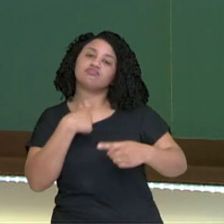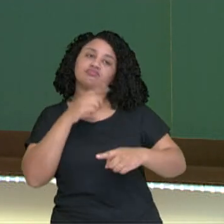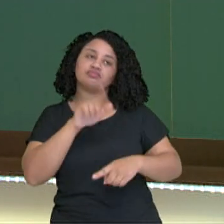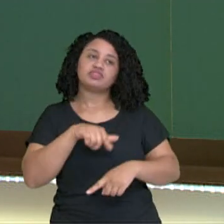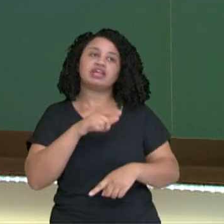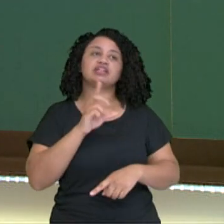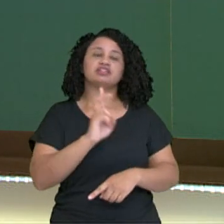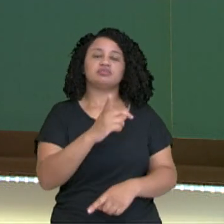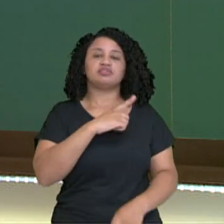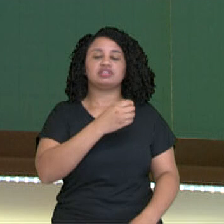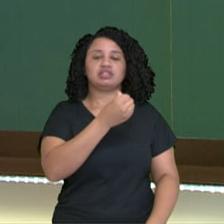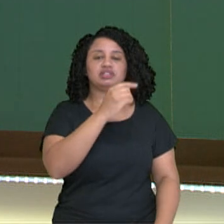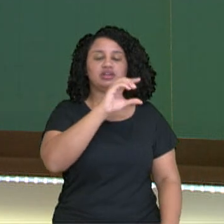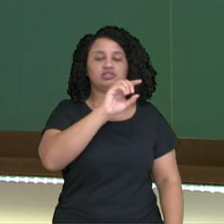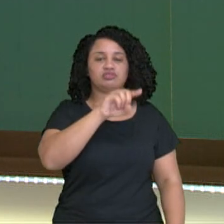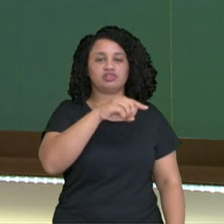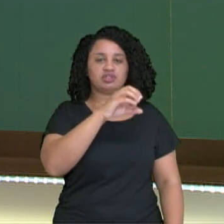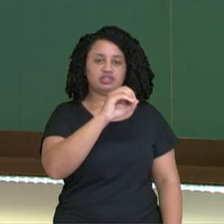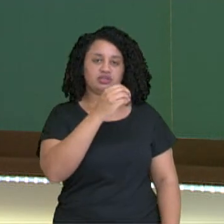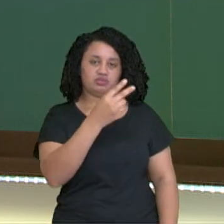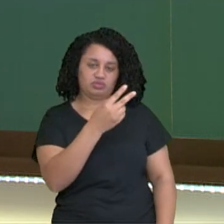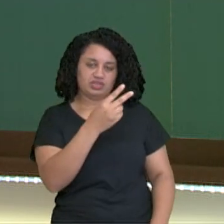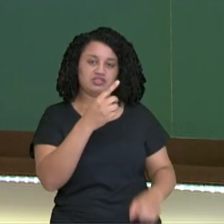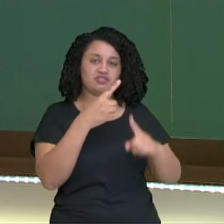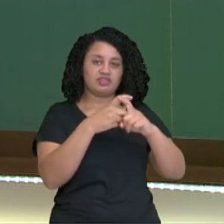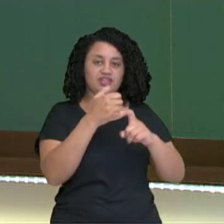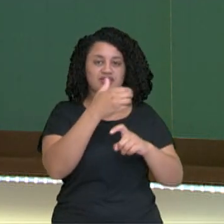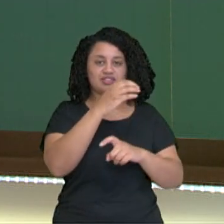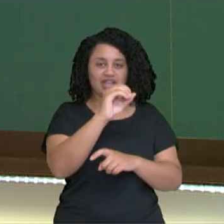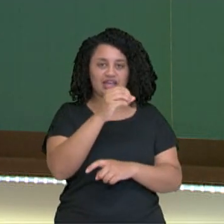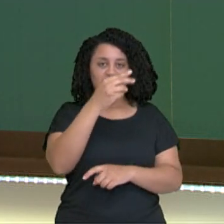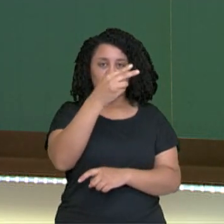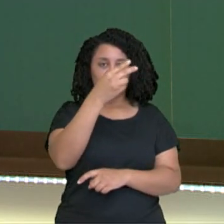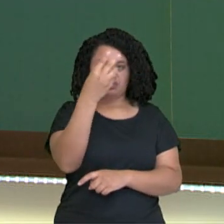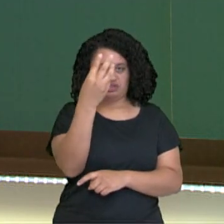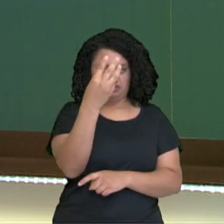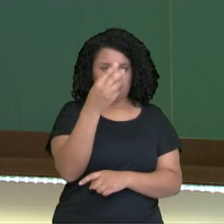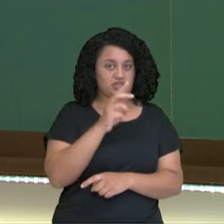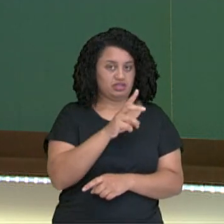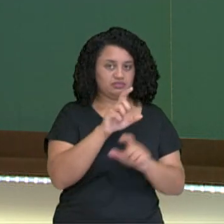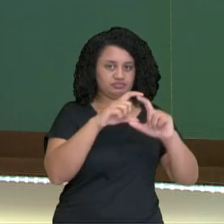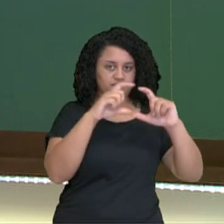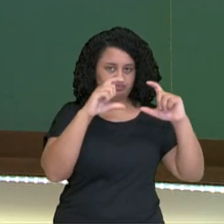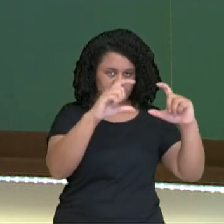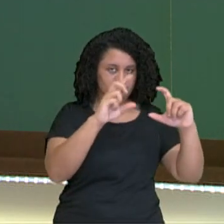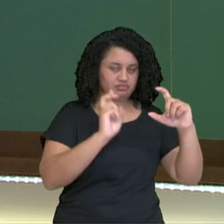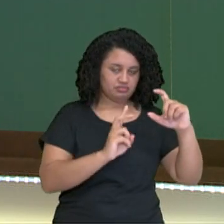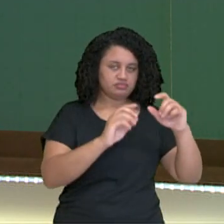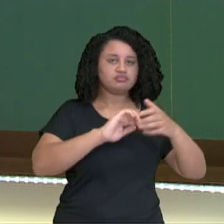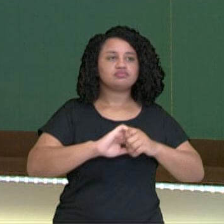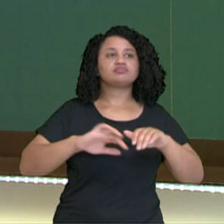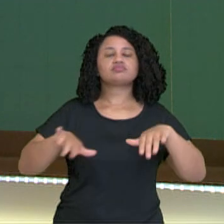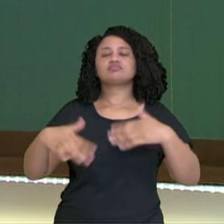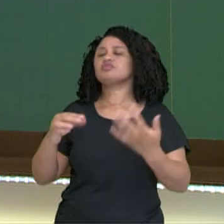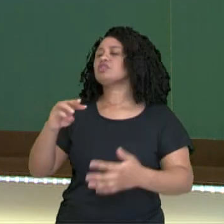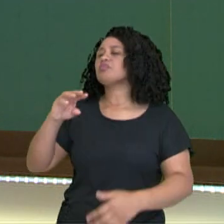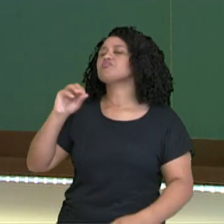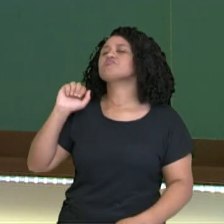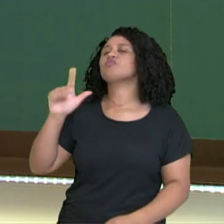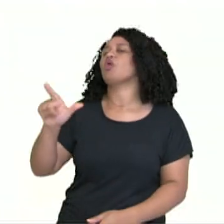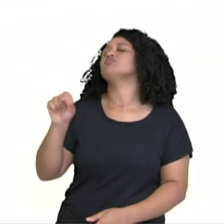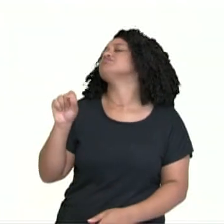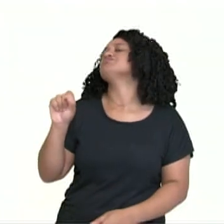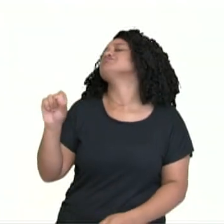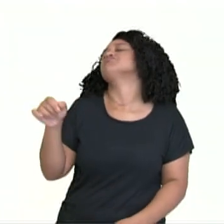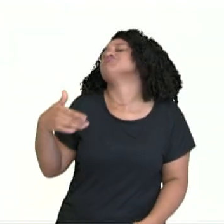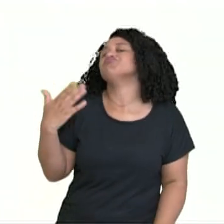de Avogadro. Com relação a mol, o que vem a ser a mol? Ou o mol, né? Melhor dizendo. Mol